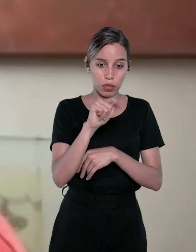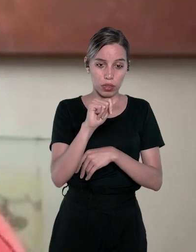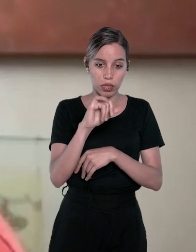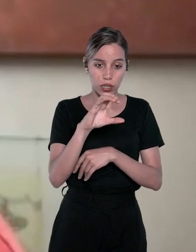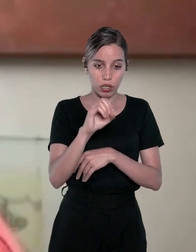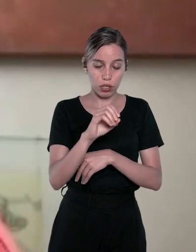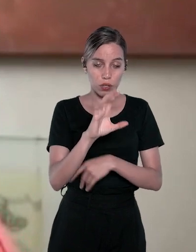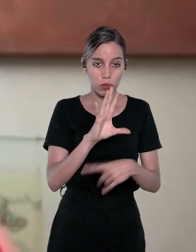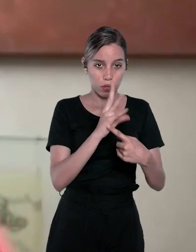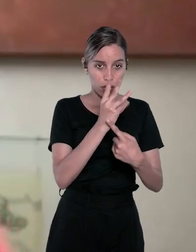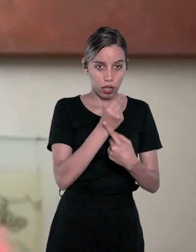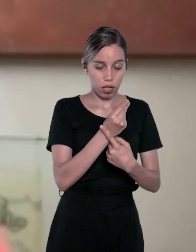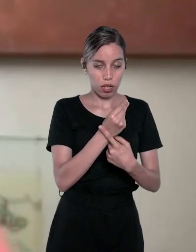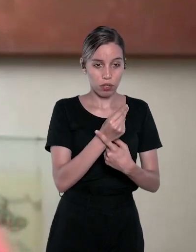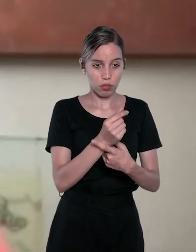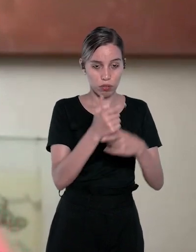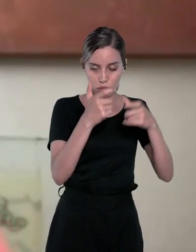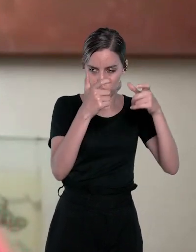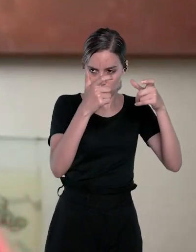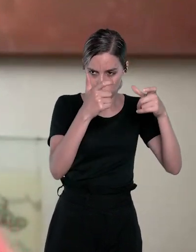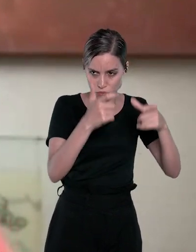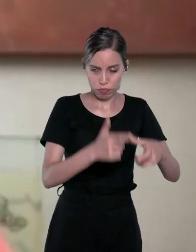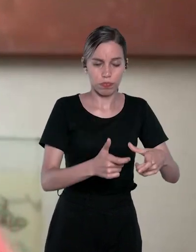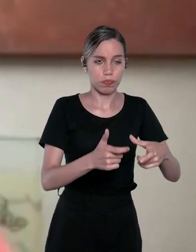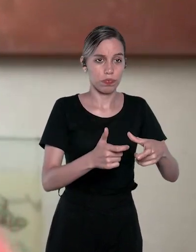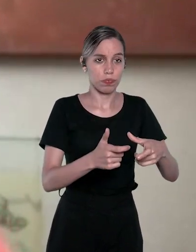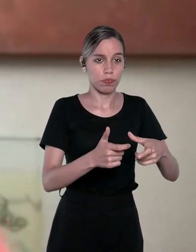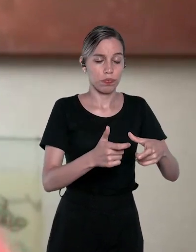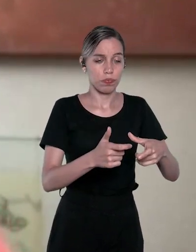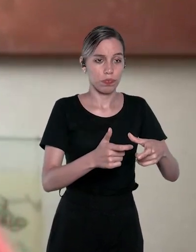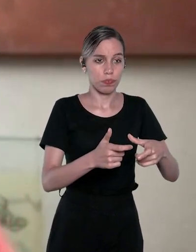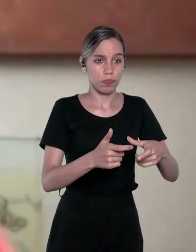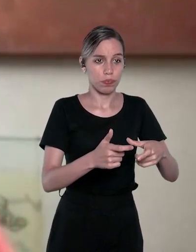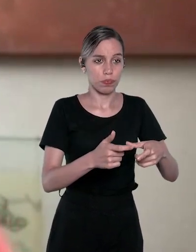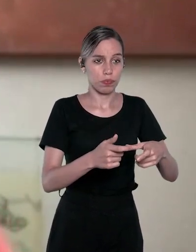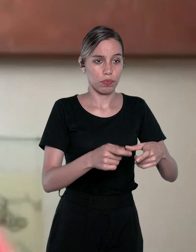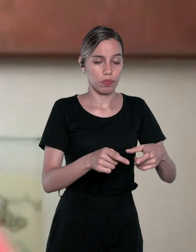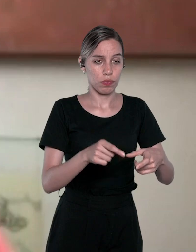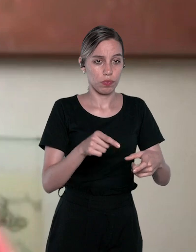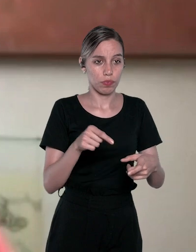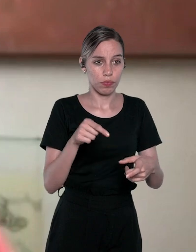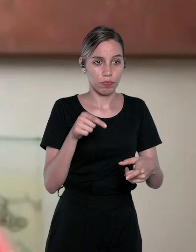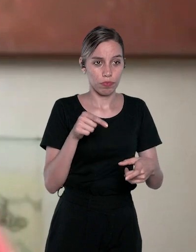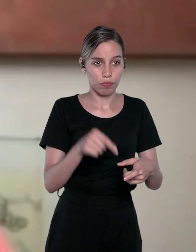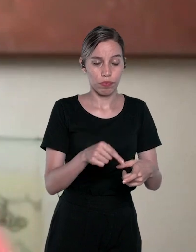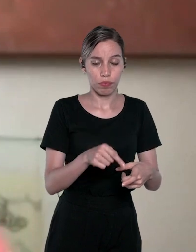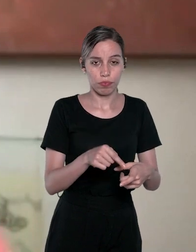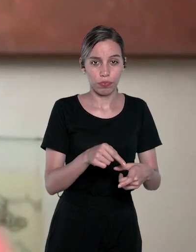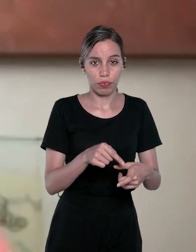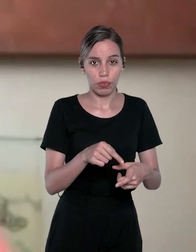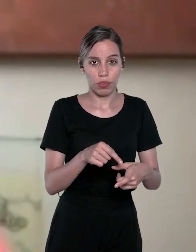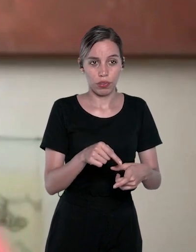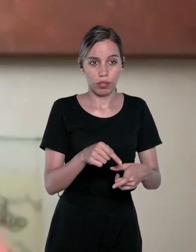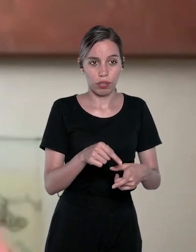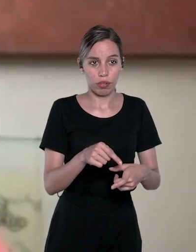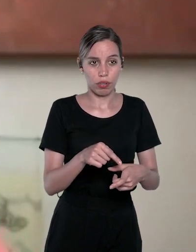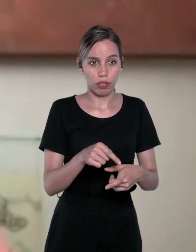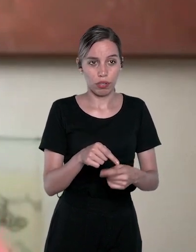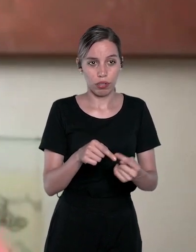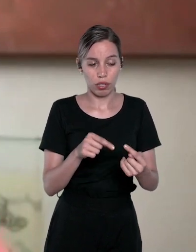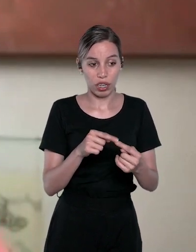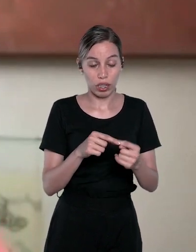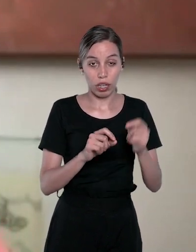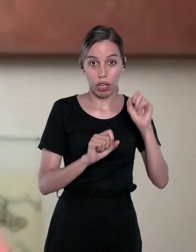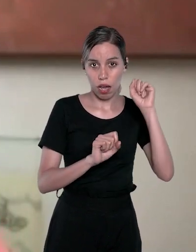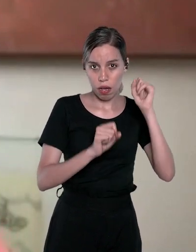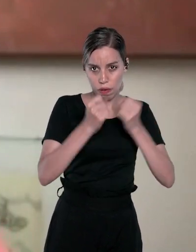que me impressionou muito, fica lá em Marzanha, ocupa uma velhas estruturas